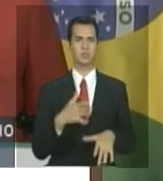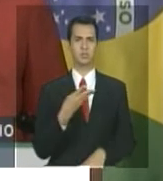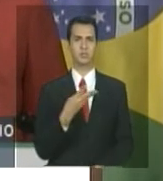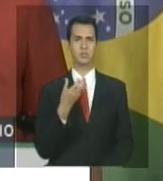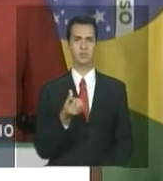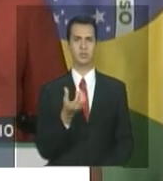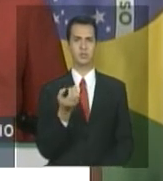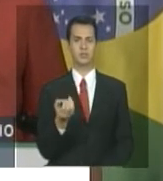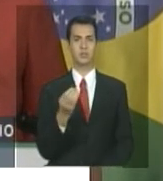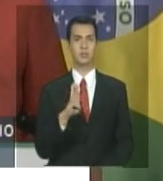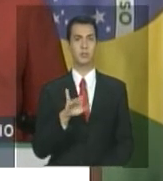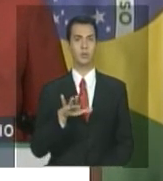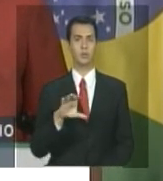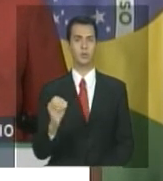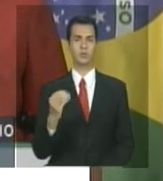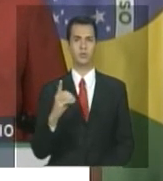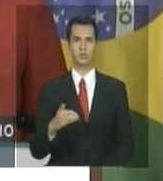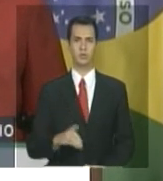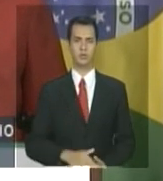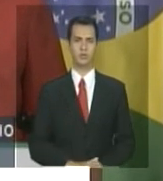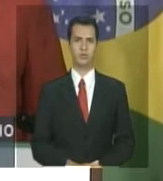dólares. Muito.